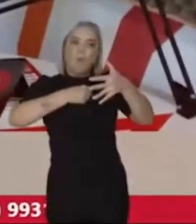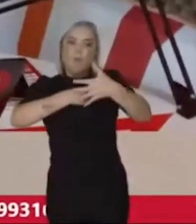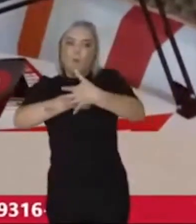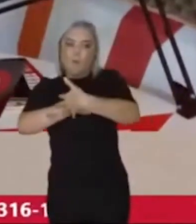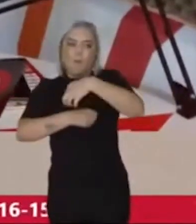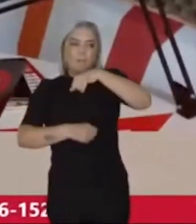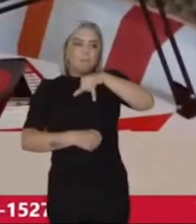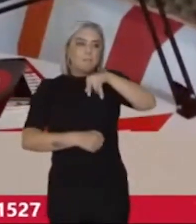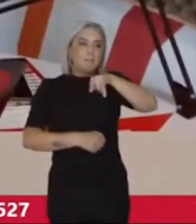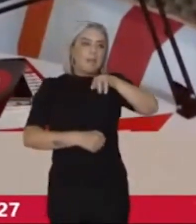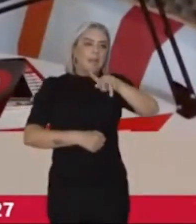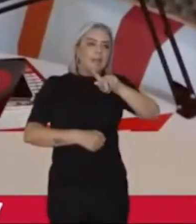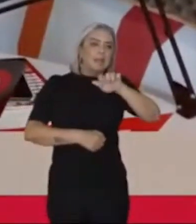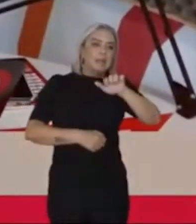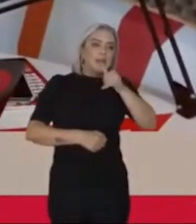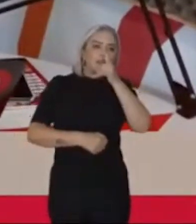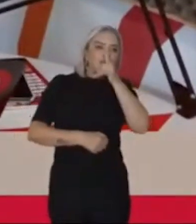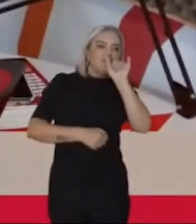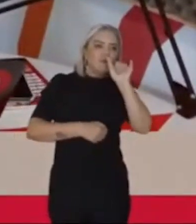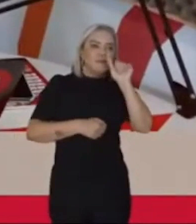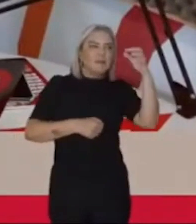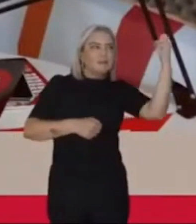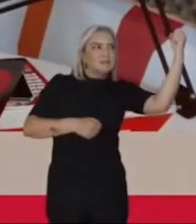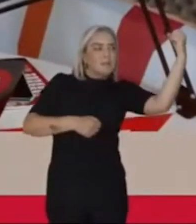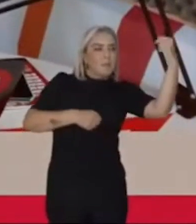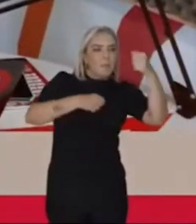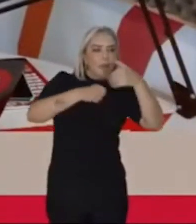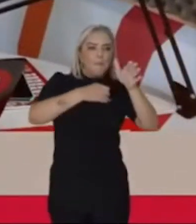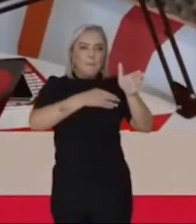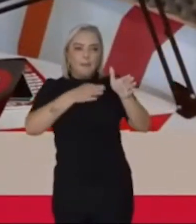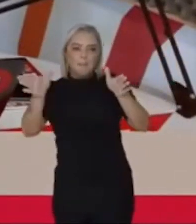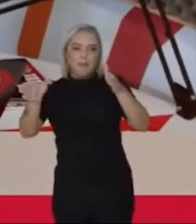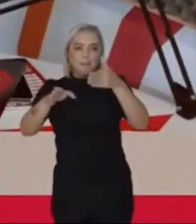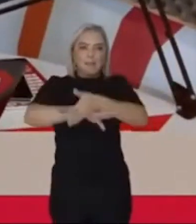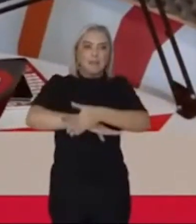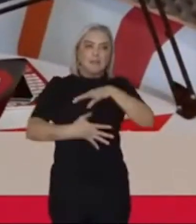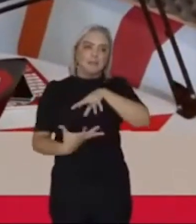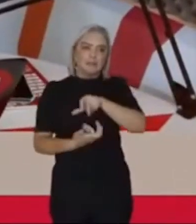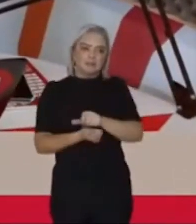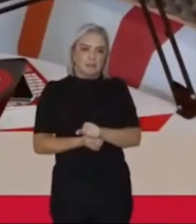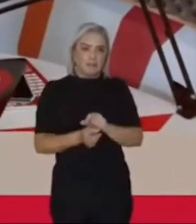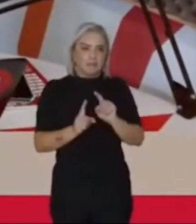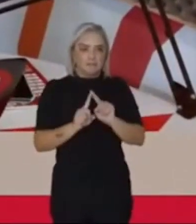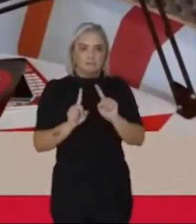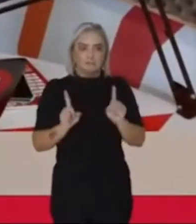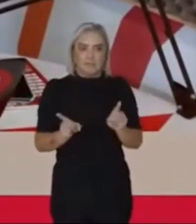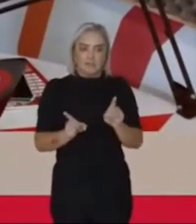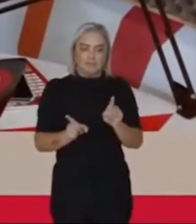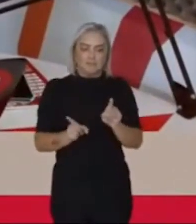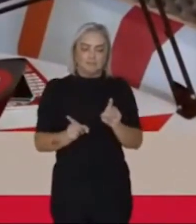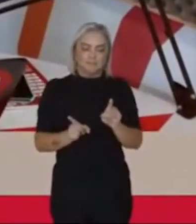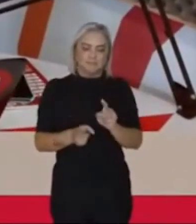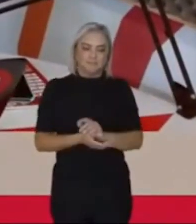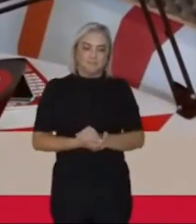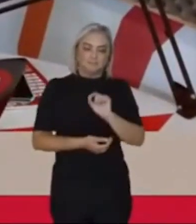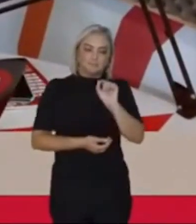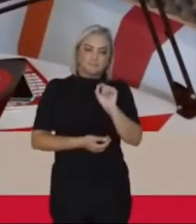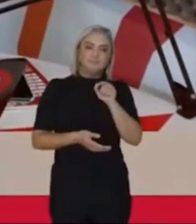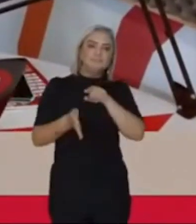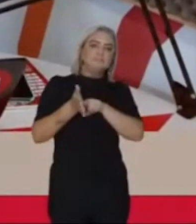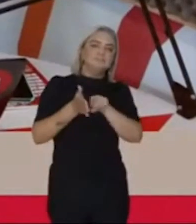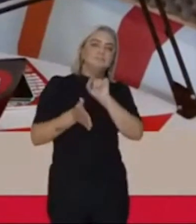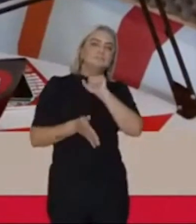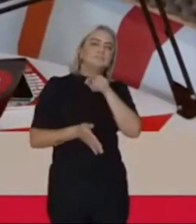que evita que essas partículas desviem essas partículas, evite que entrem na Terra. Mas isso, quem perguntou